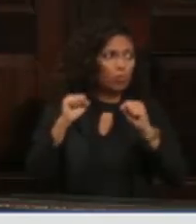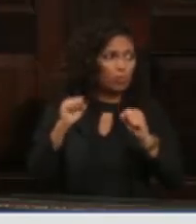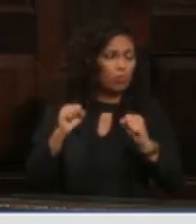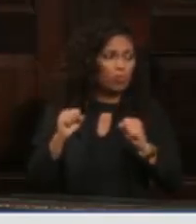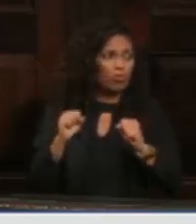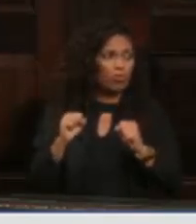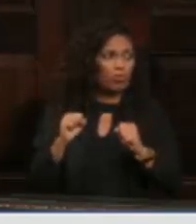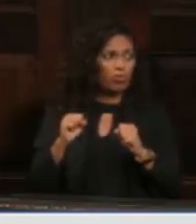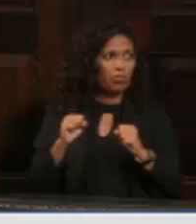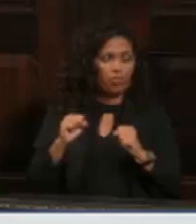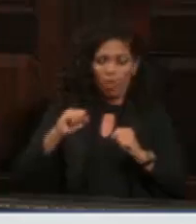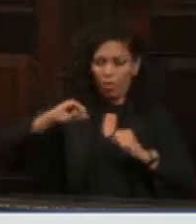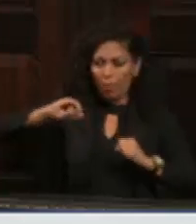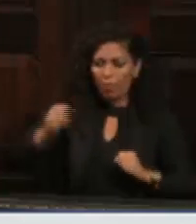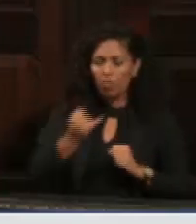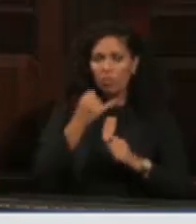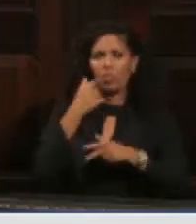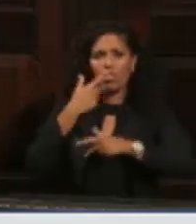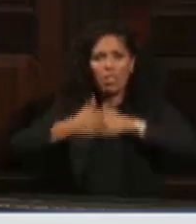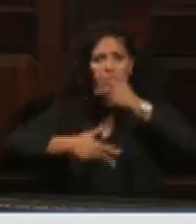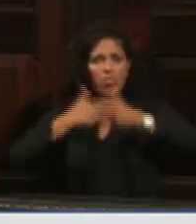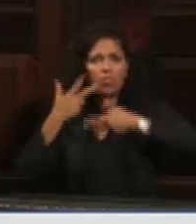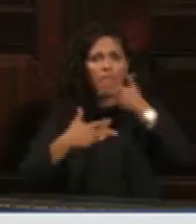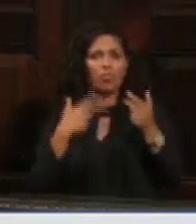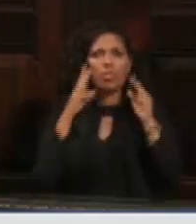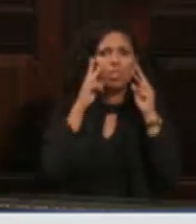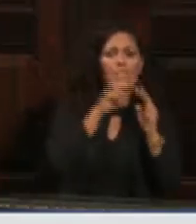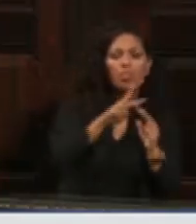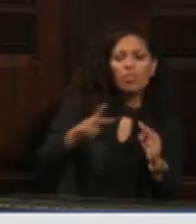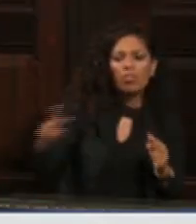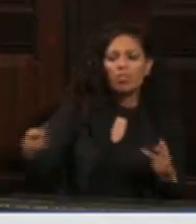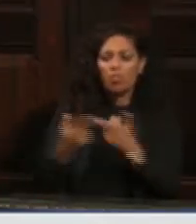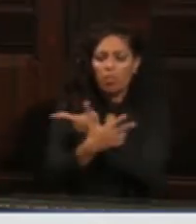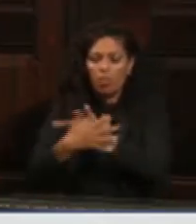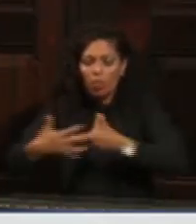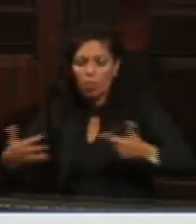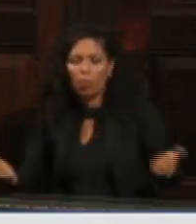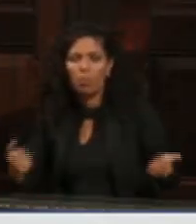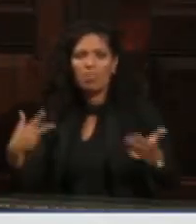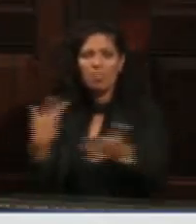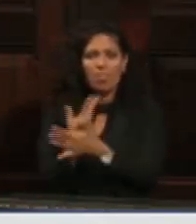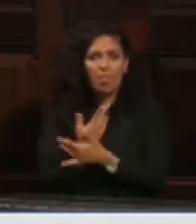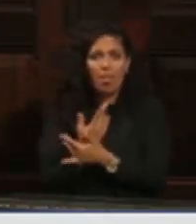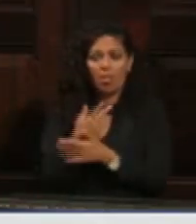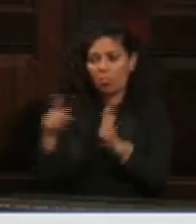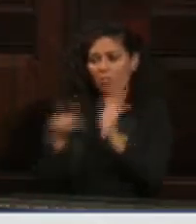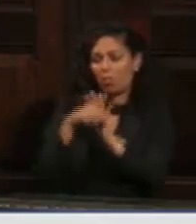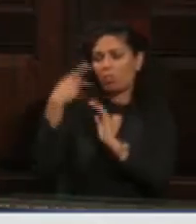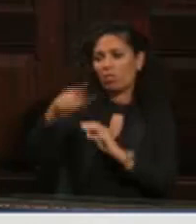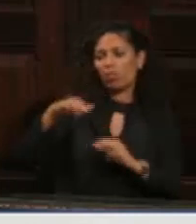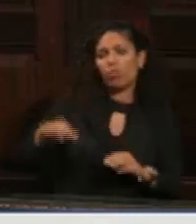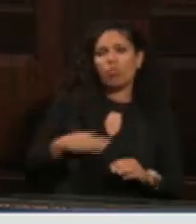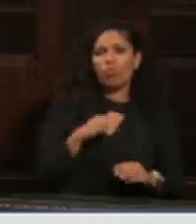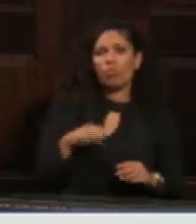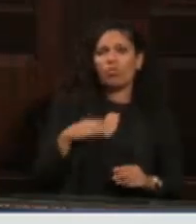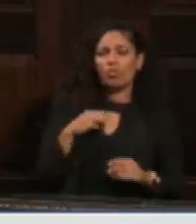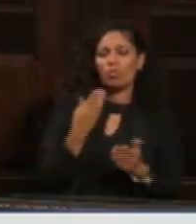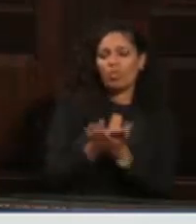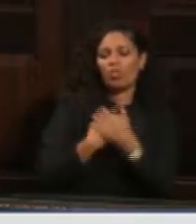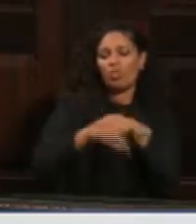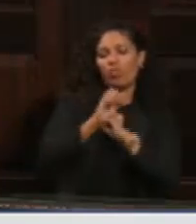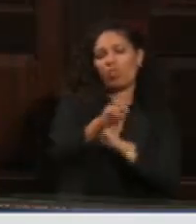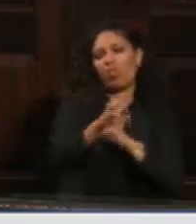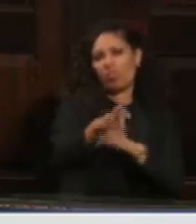verdadeiras aberrações que têm sido produzidas pelo Ministério da Educação quase diariamente. A última foi